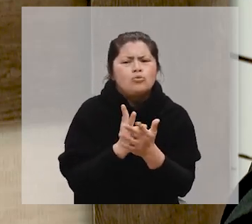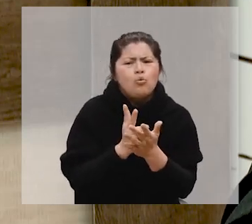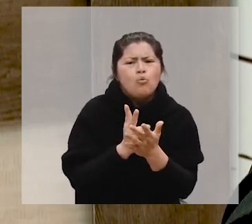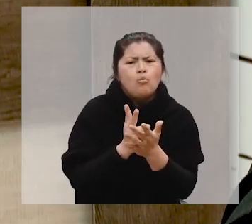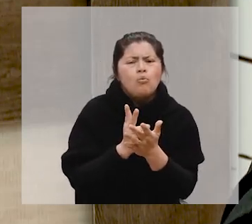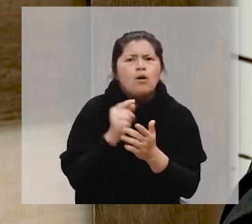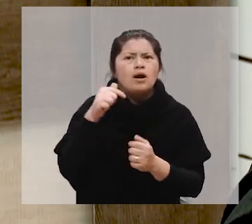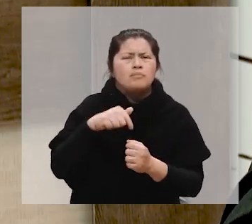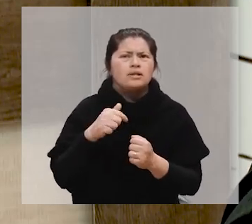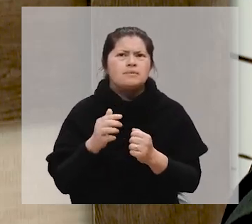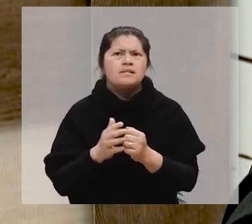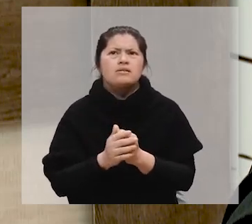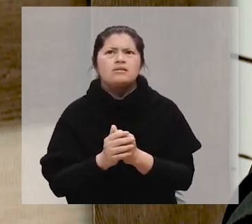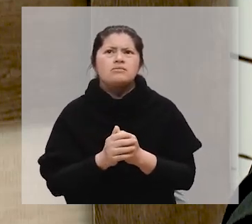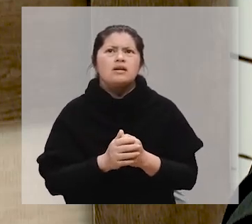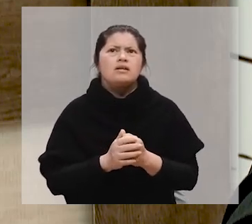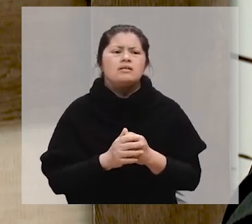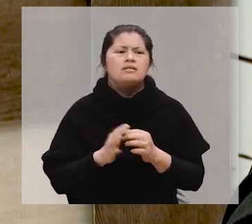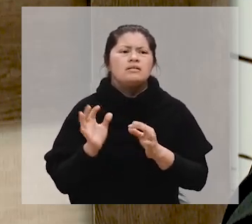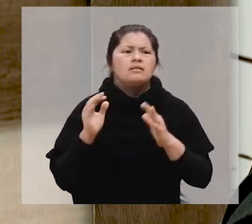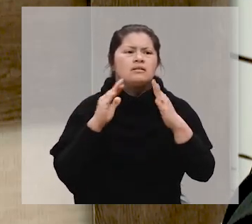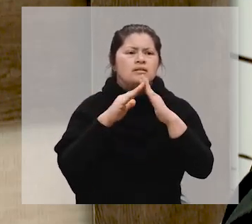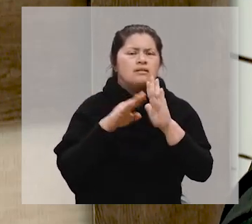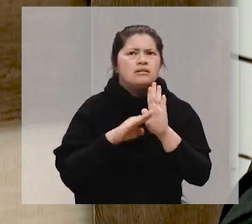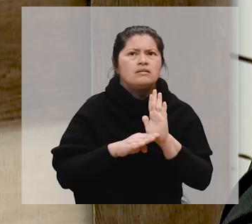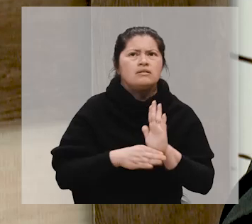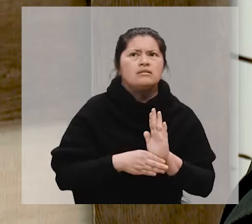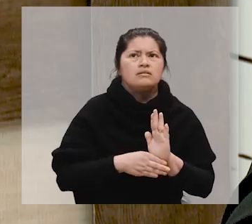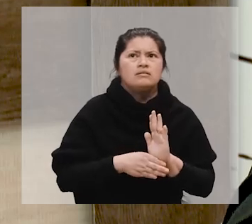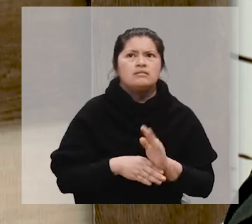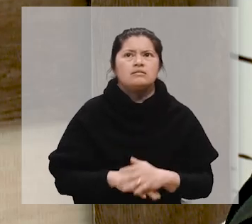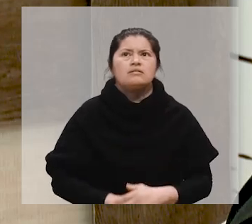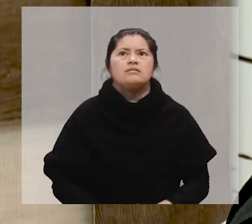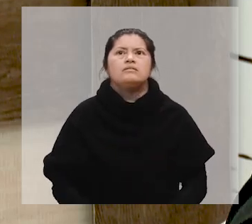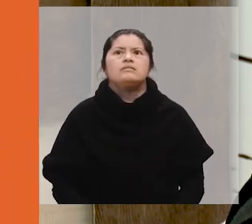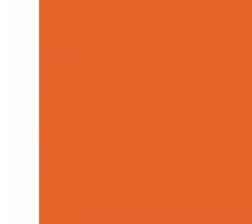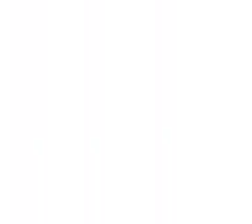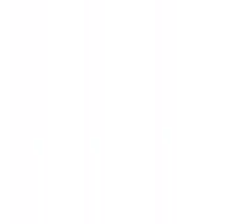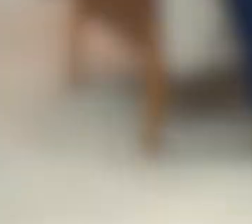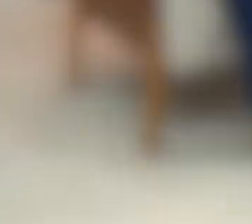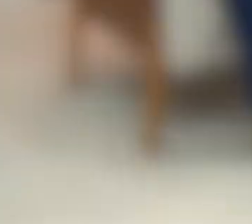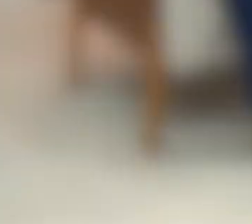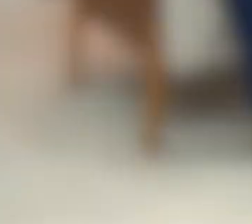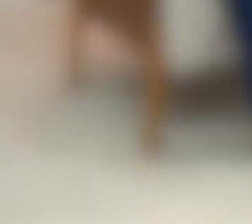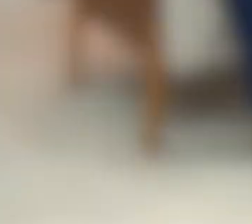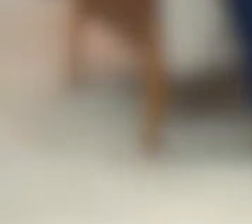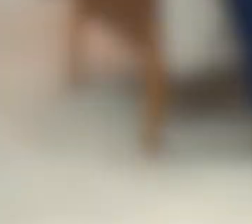todos que continuem acompanhando a nossa programação. Até o nosso próximo encontro.